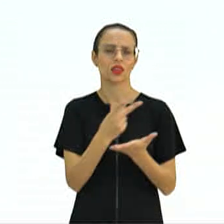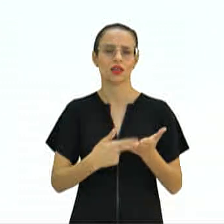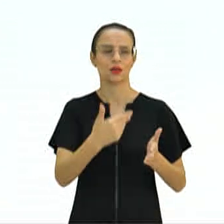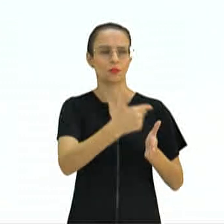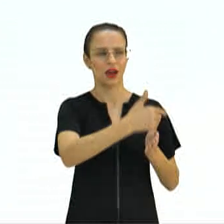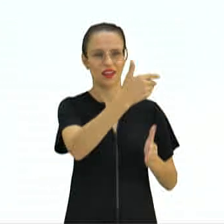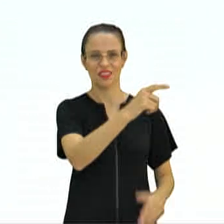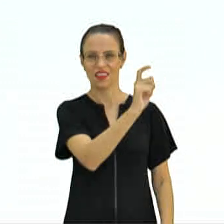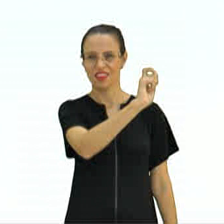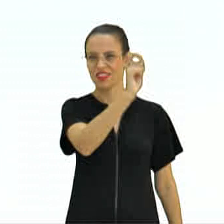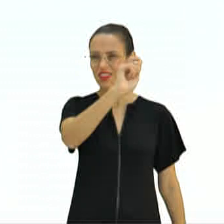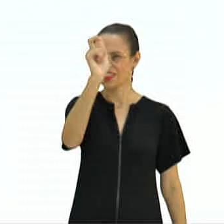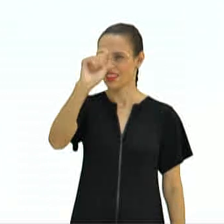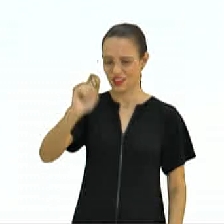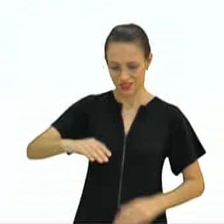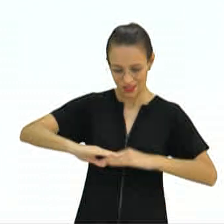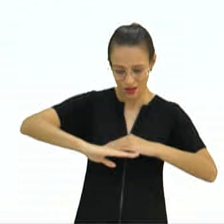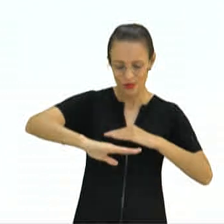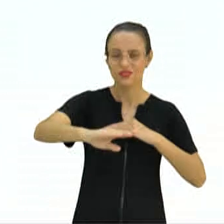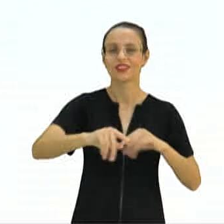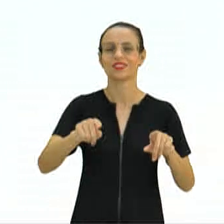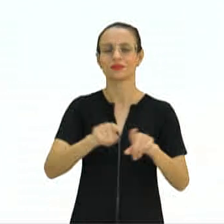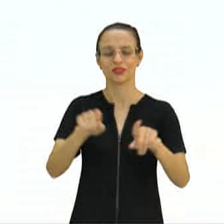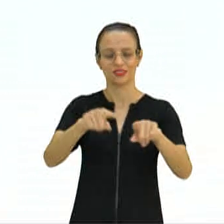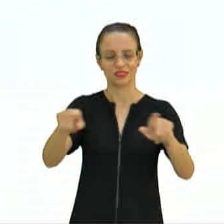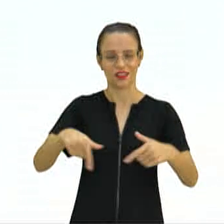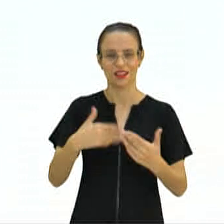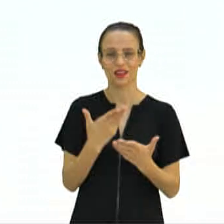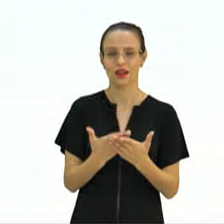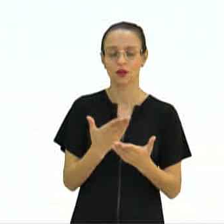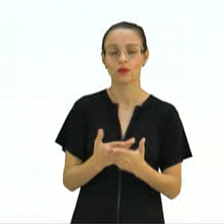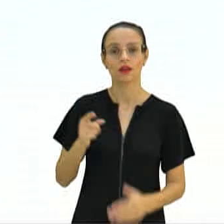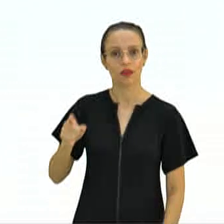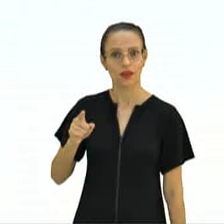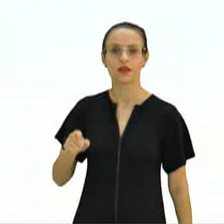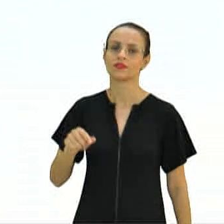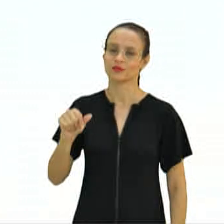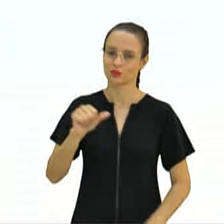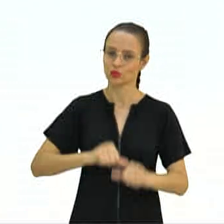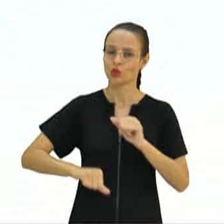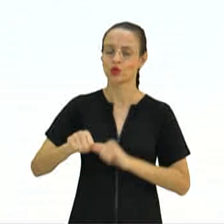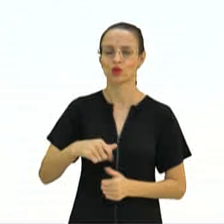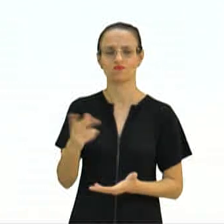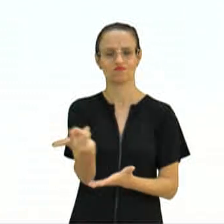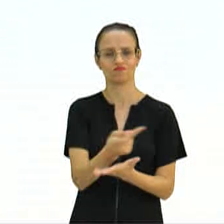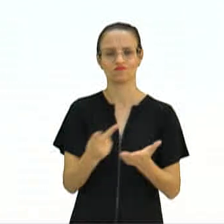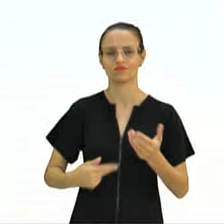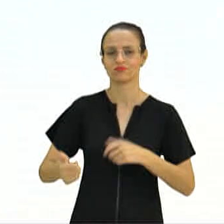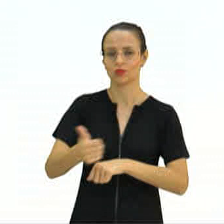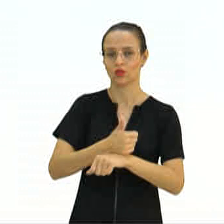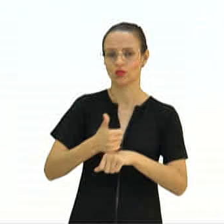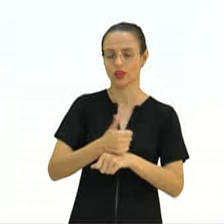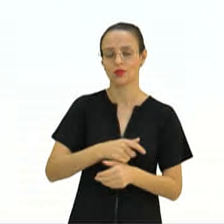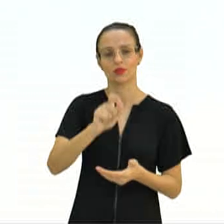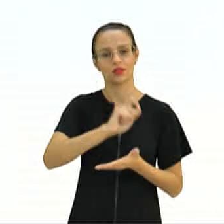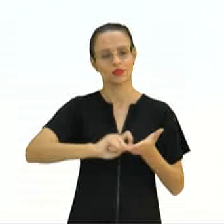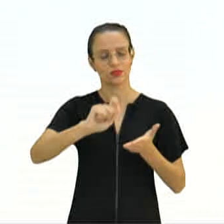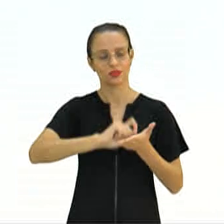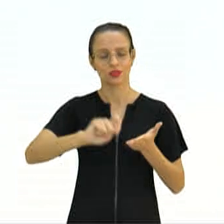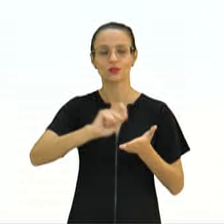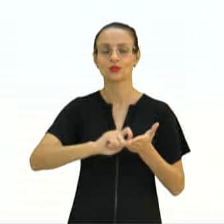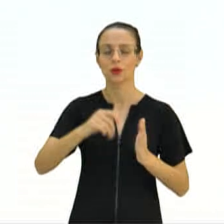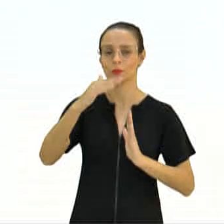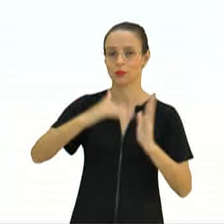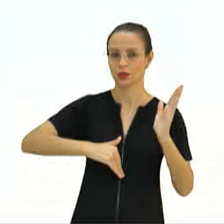de casa, nas calçadas e salas de aula, tornou-se cartunista, escritor, pintor, teatrólogo